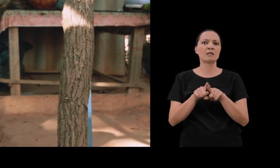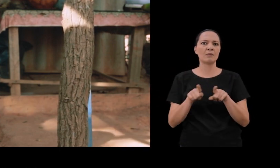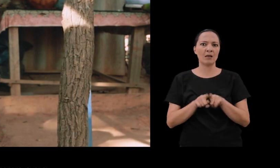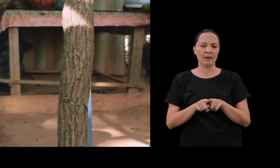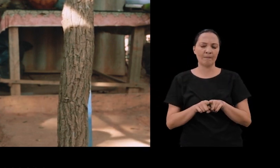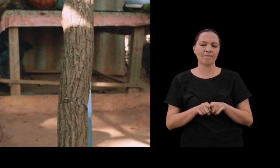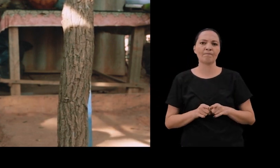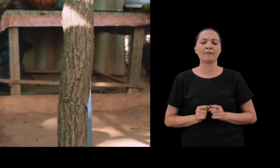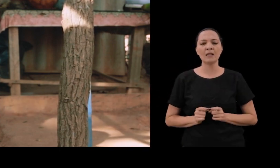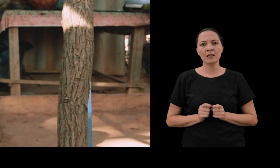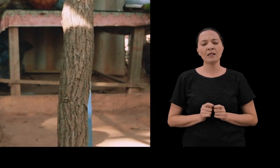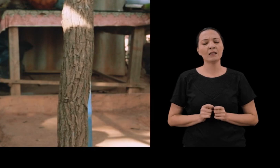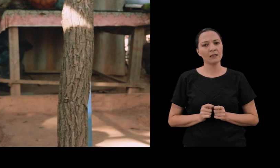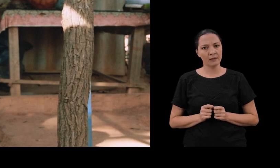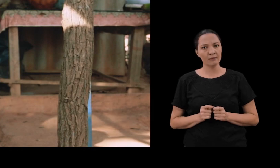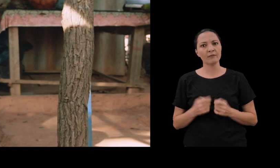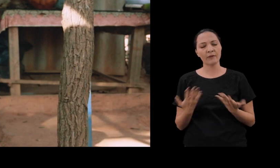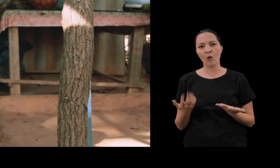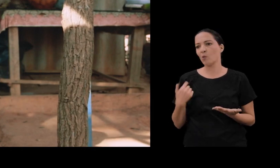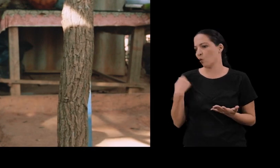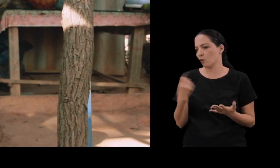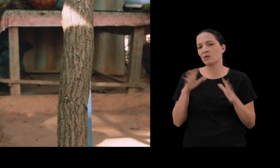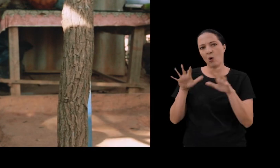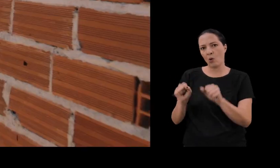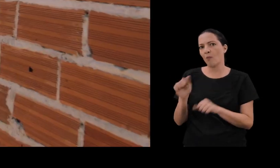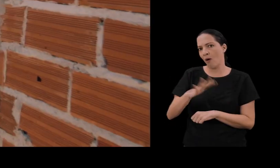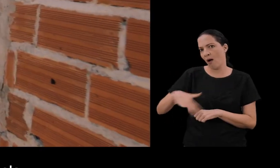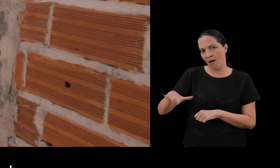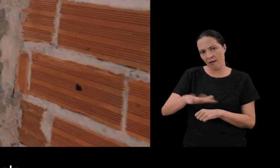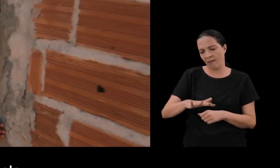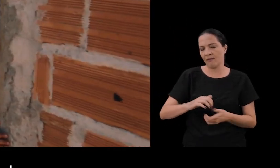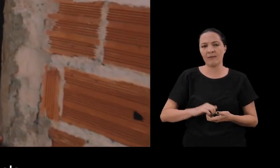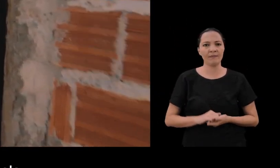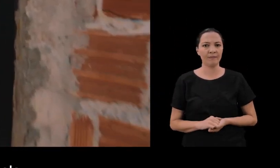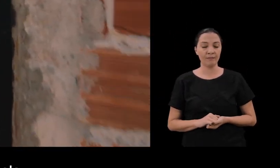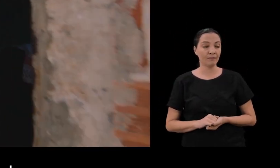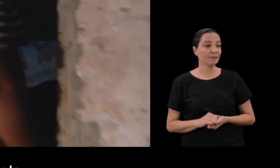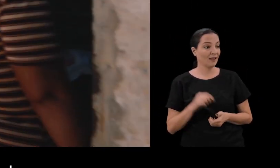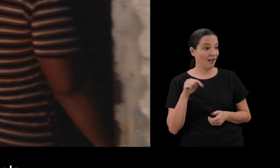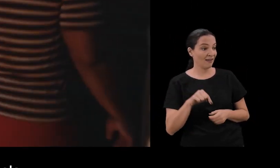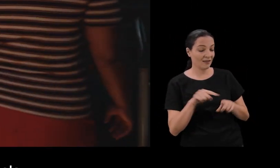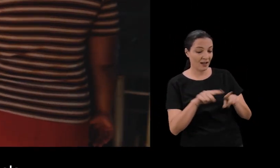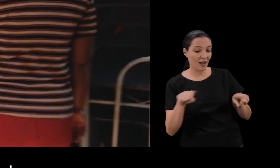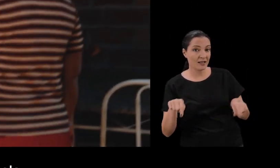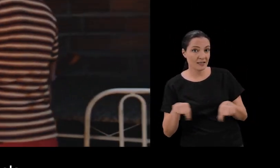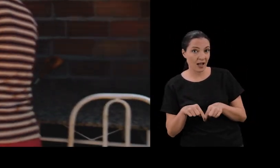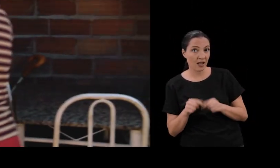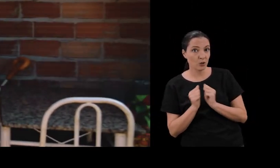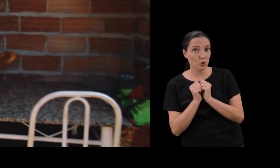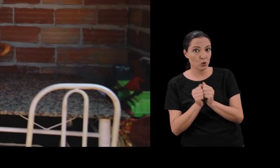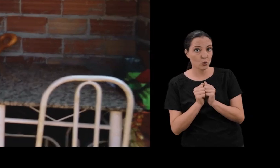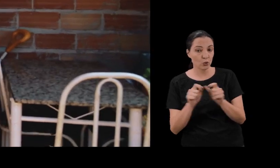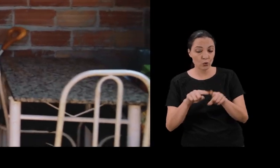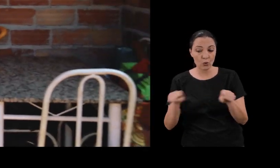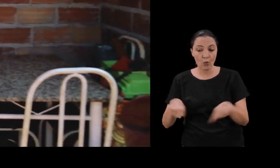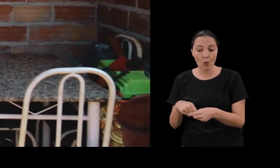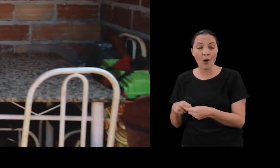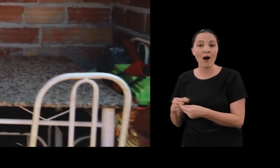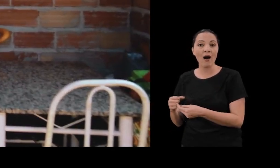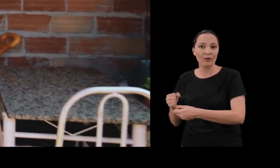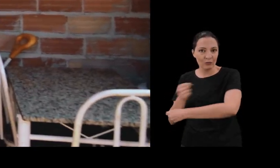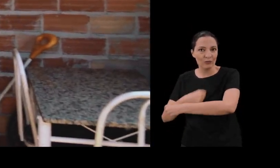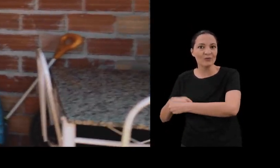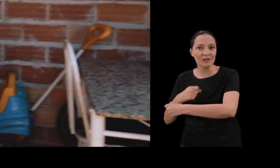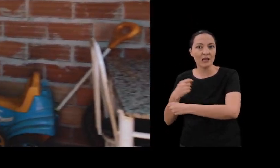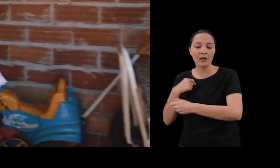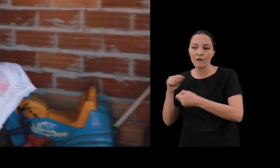moradia e ocupamos a área. Aqui é a sala junto com a cozinha, né? Que eu fiz só um